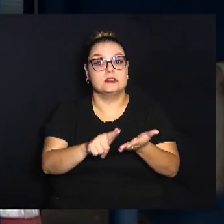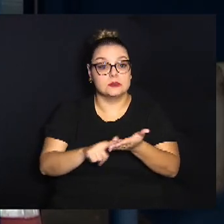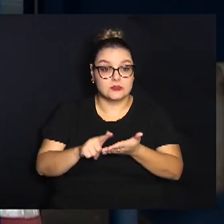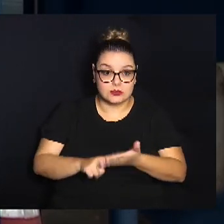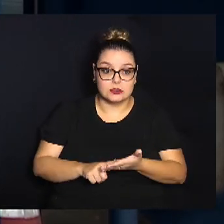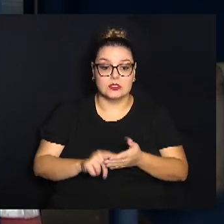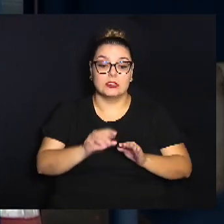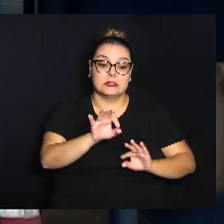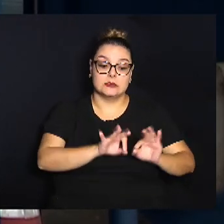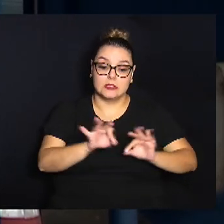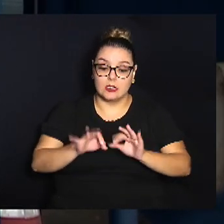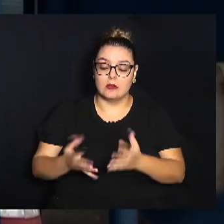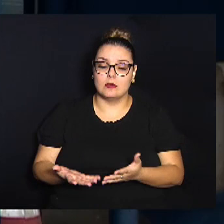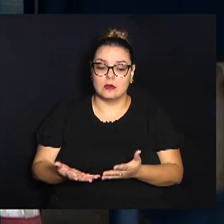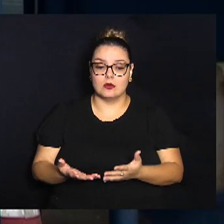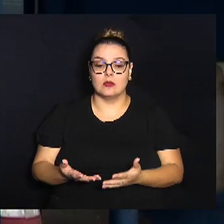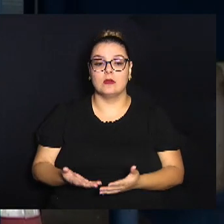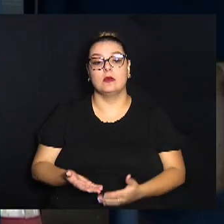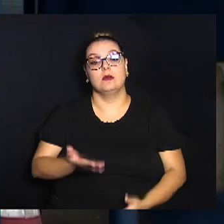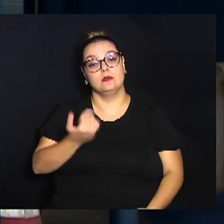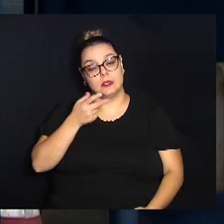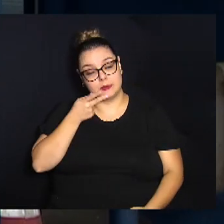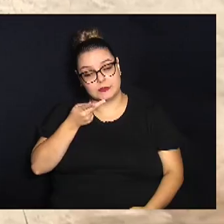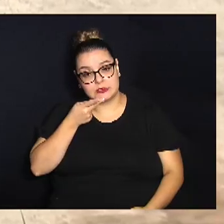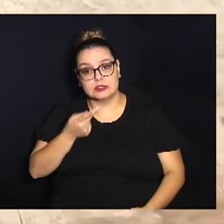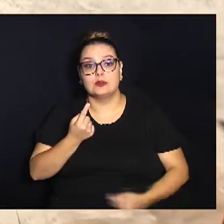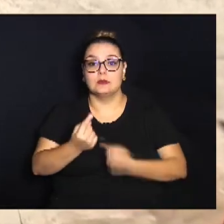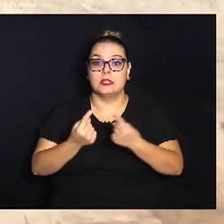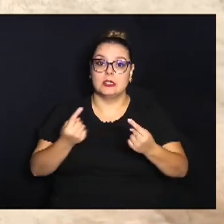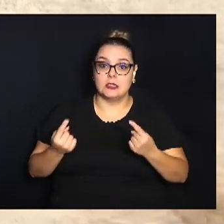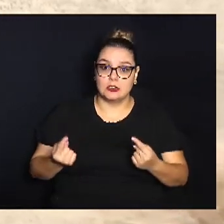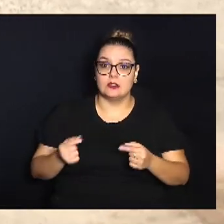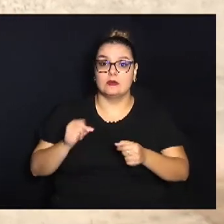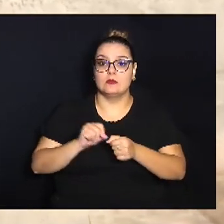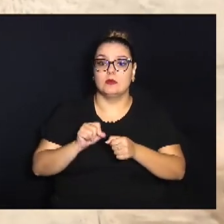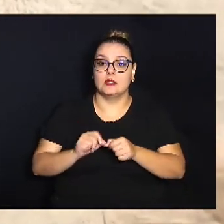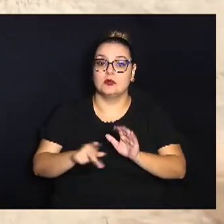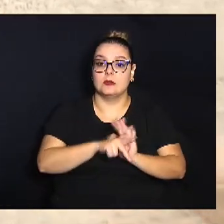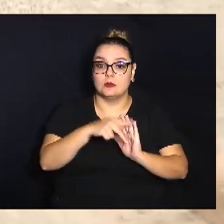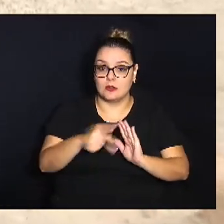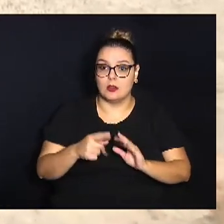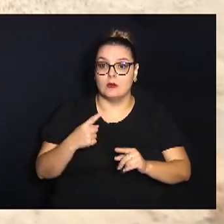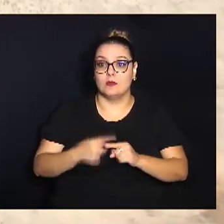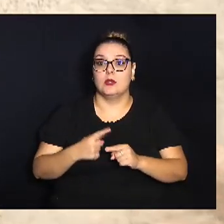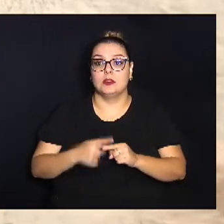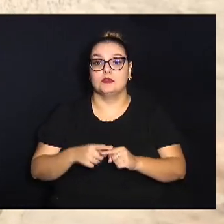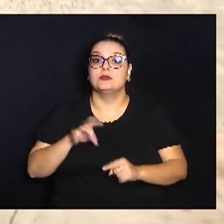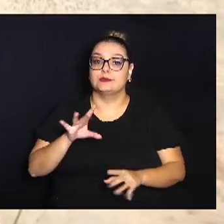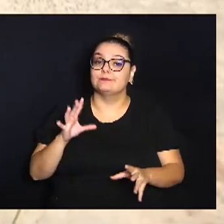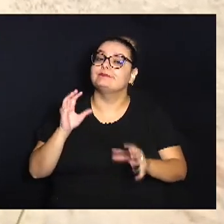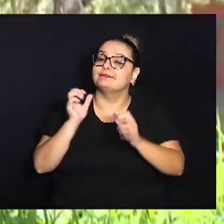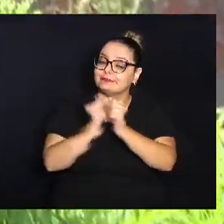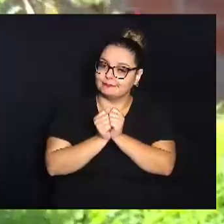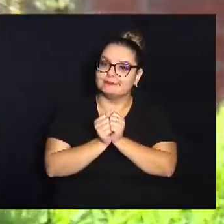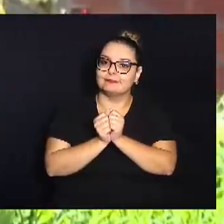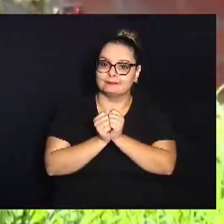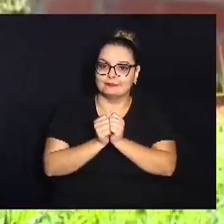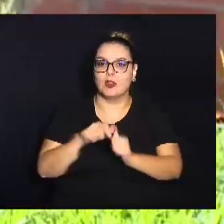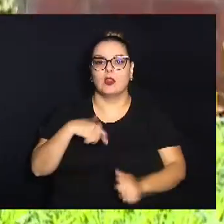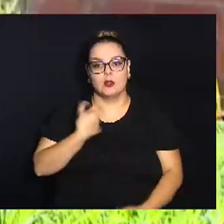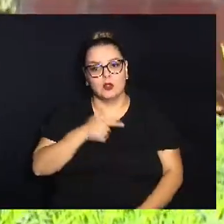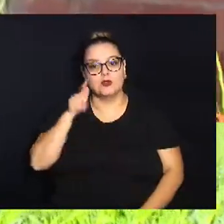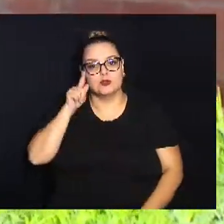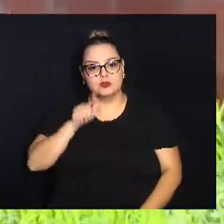da organização. Vamos reforçar para cada um fazer a sua parte, porque só juntos nós vamos conseguir